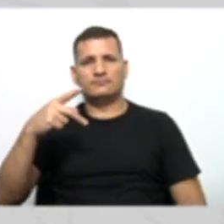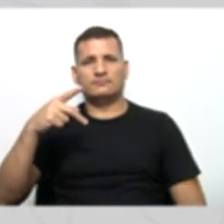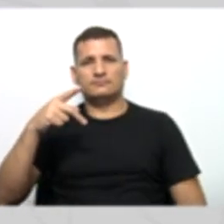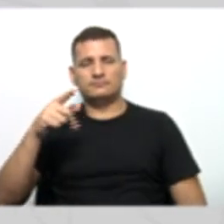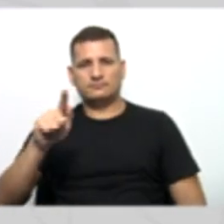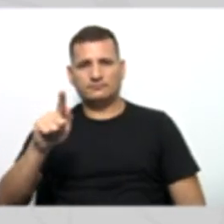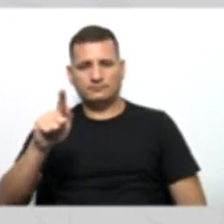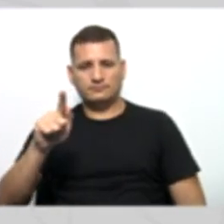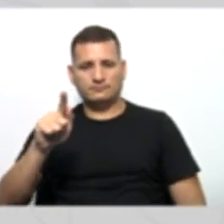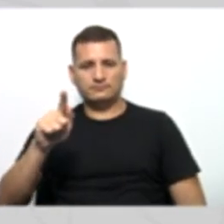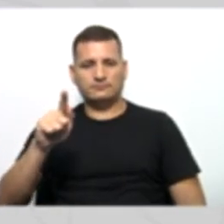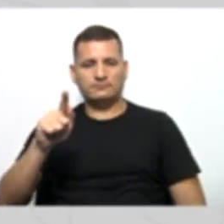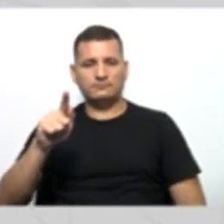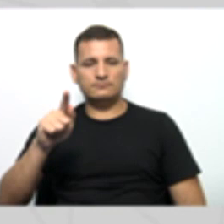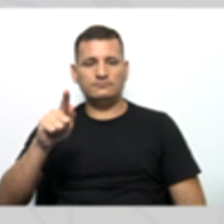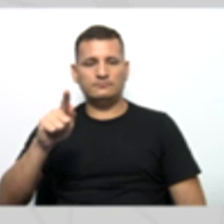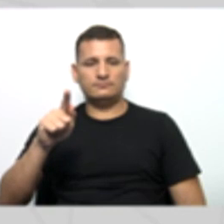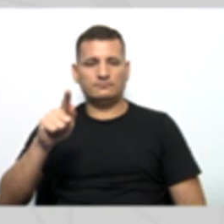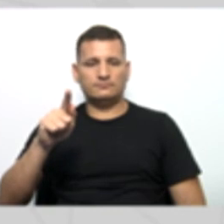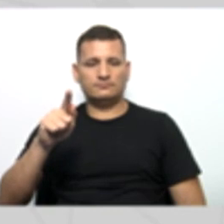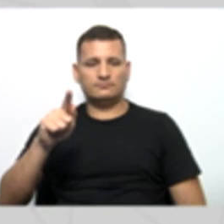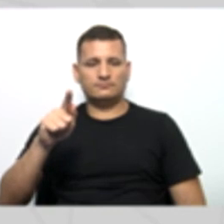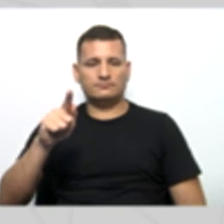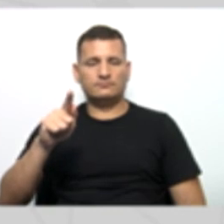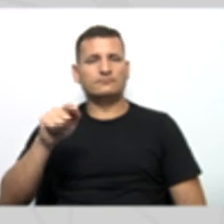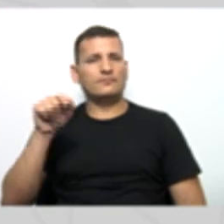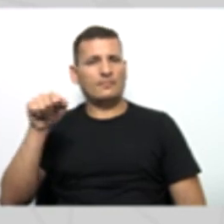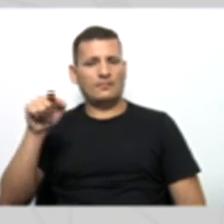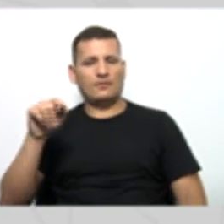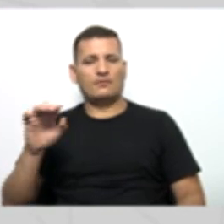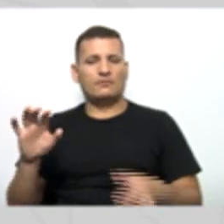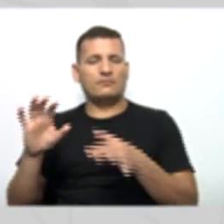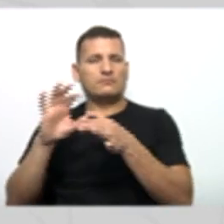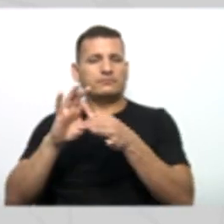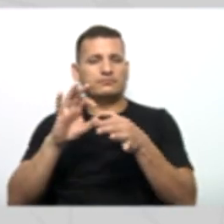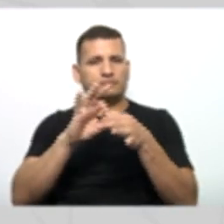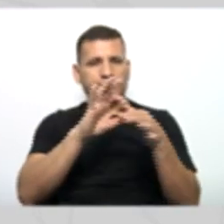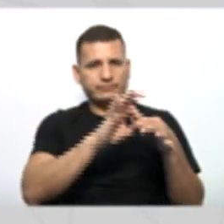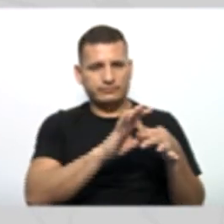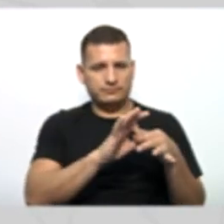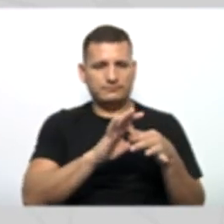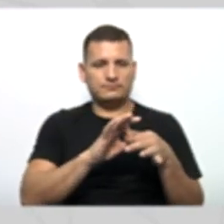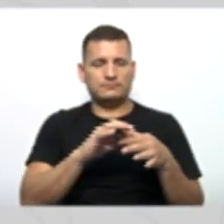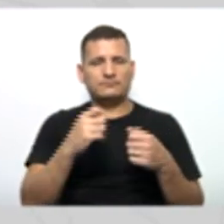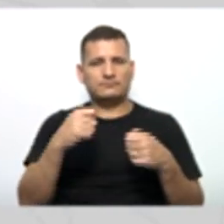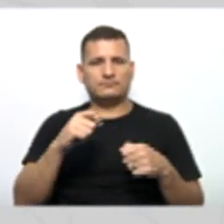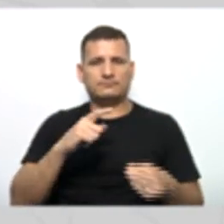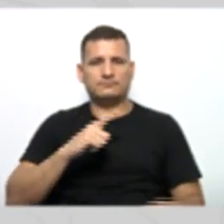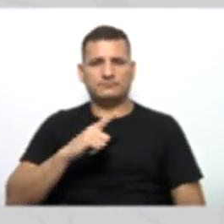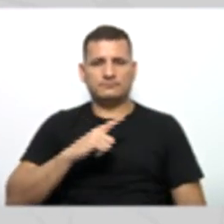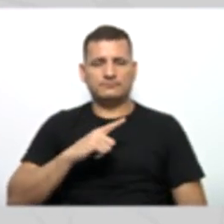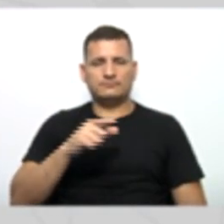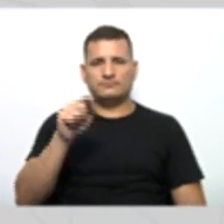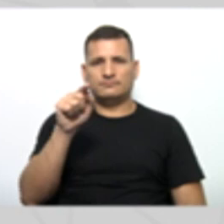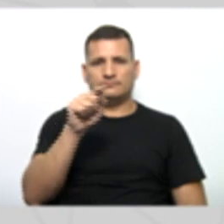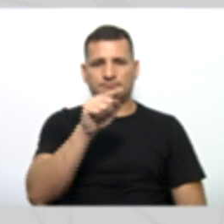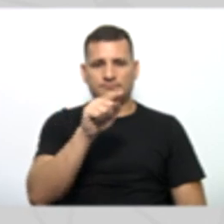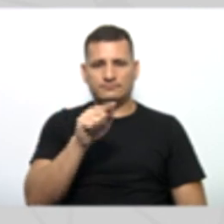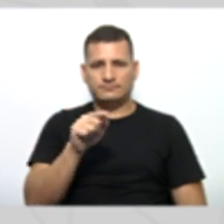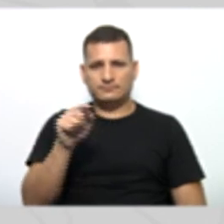que nós estamos precisando. Como ela é uma agregação, ela tem que ter essa exemplificação